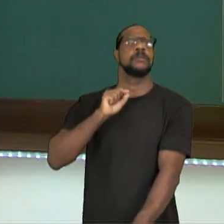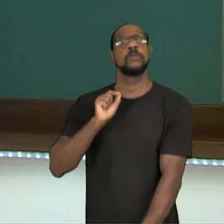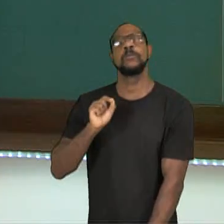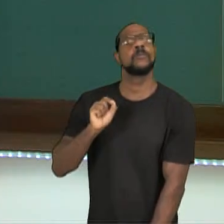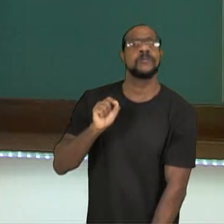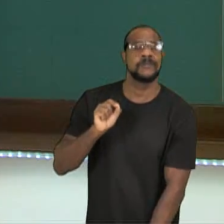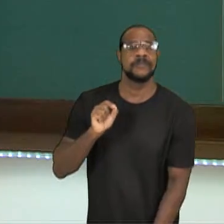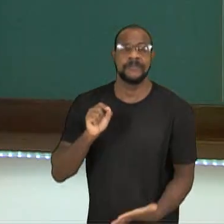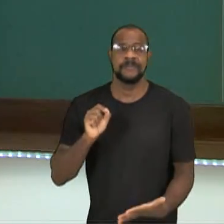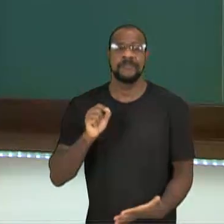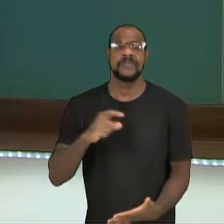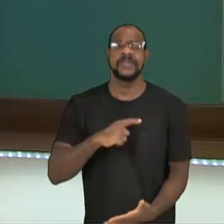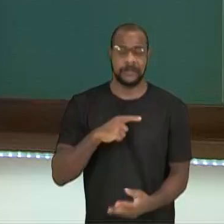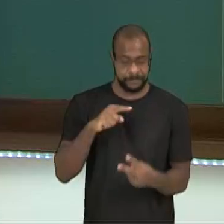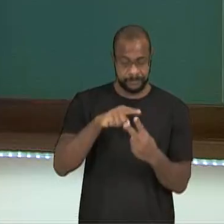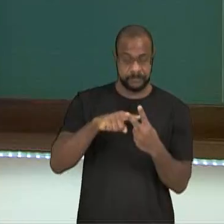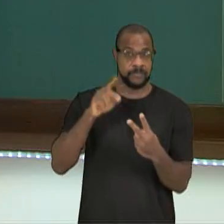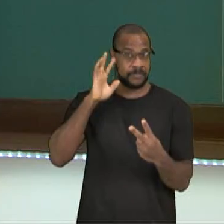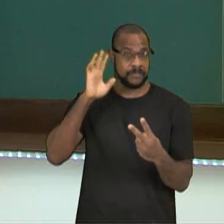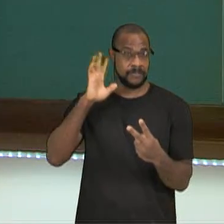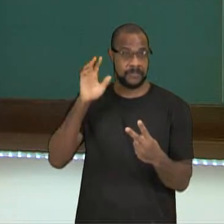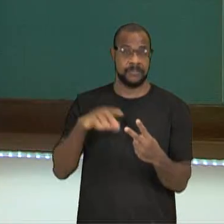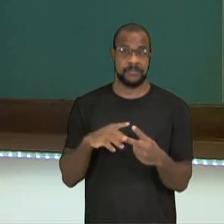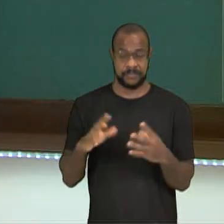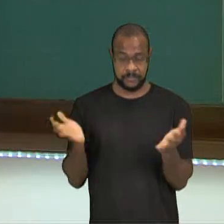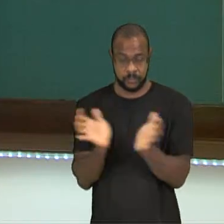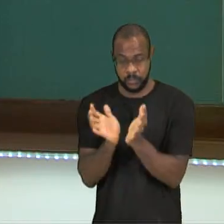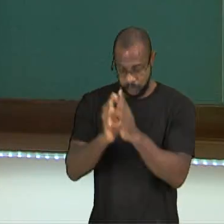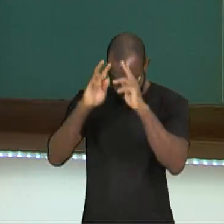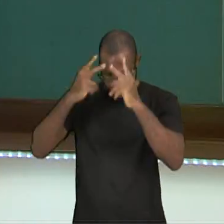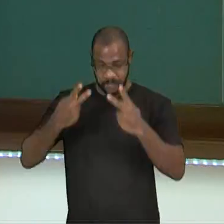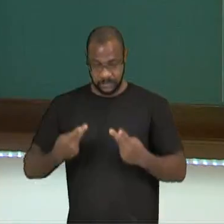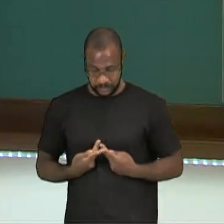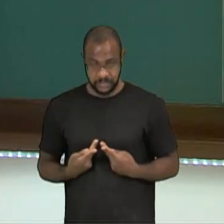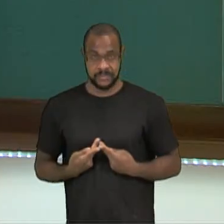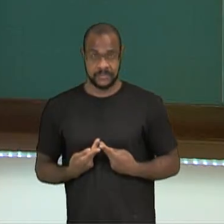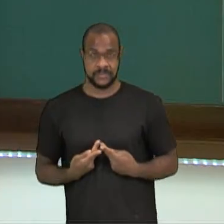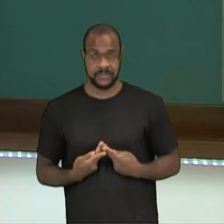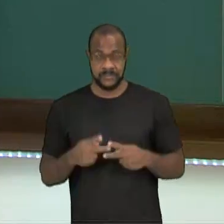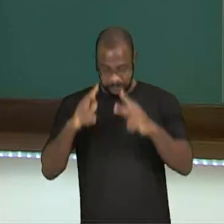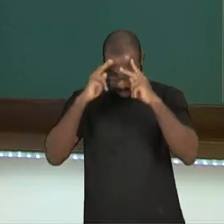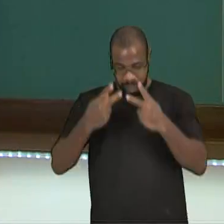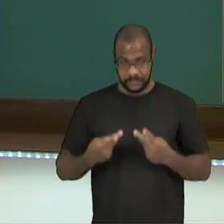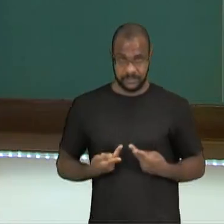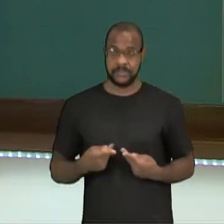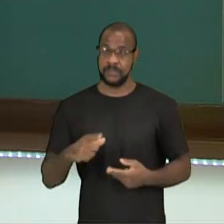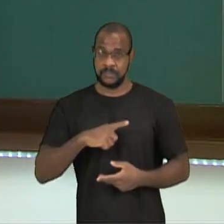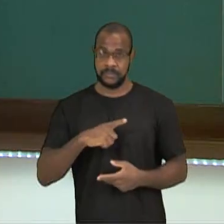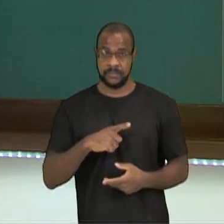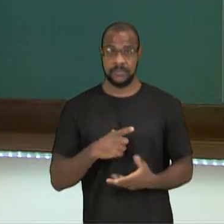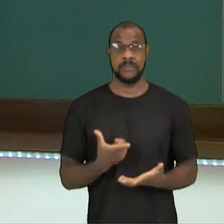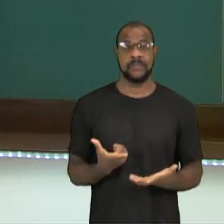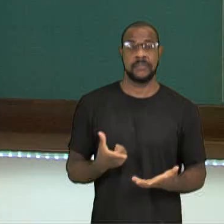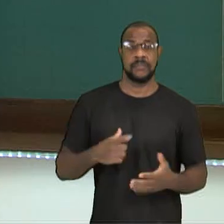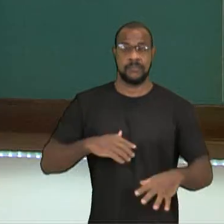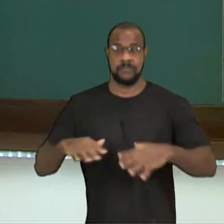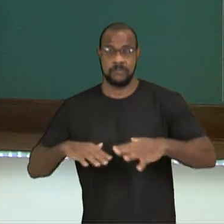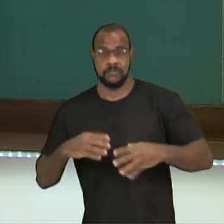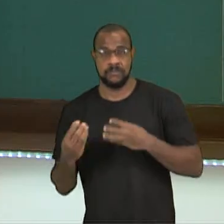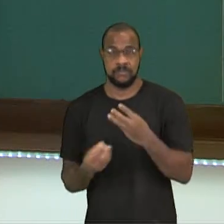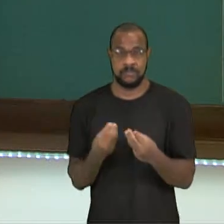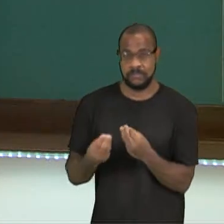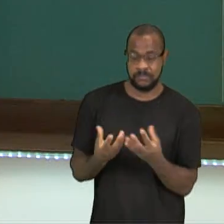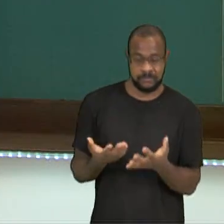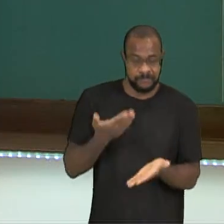teorias. Tem duas teorias. Primeiro, a nossa espécie teria extinguido eles, entrado em combate e falado, o Neandertal está atrapalhando a